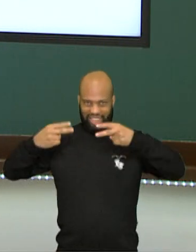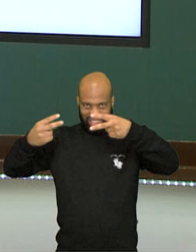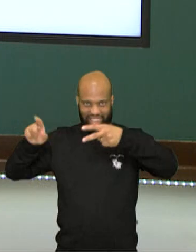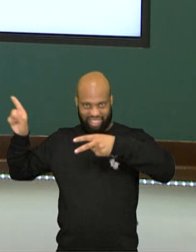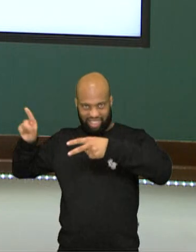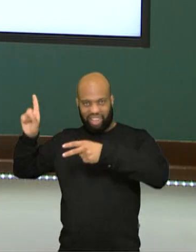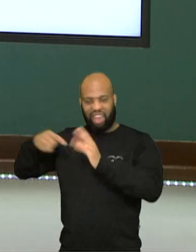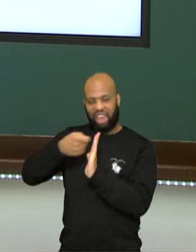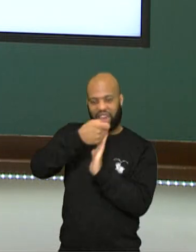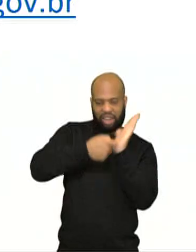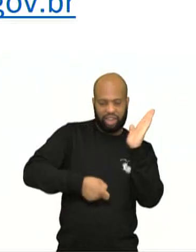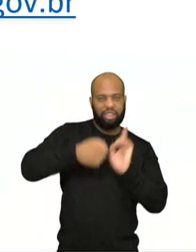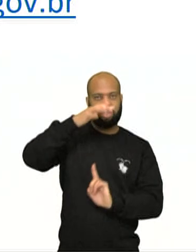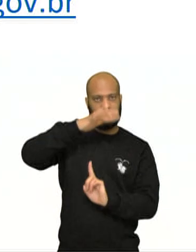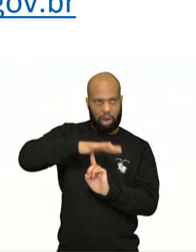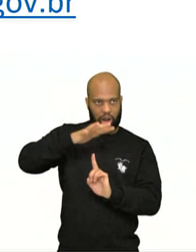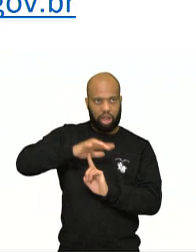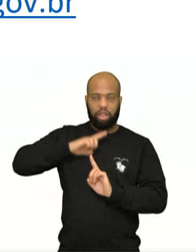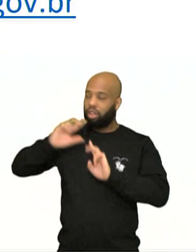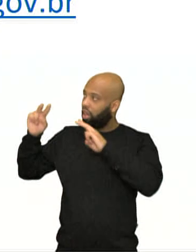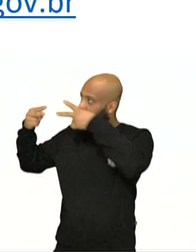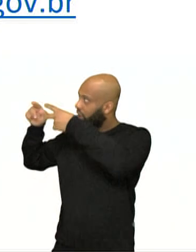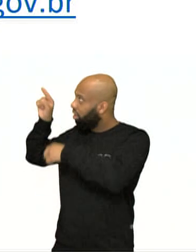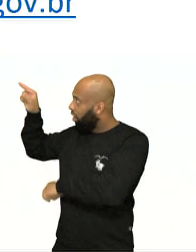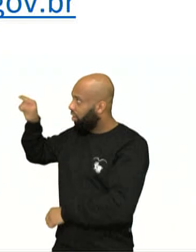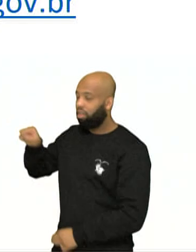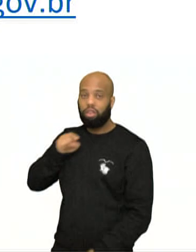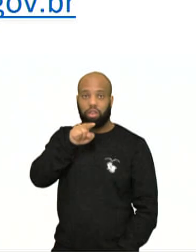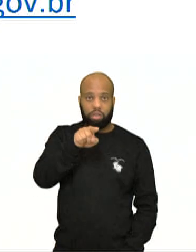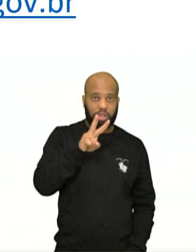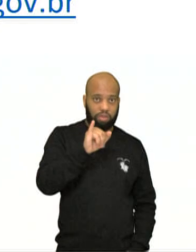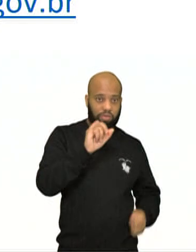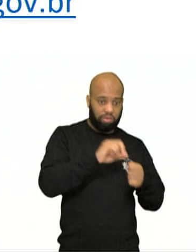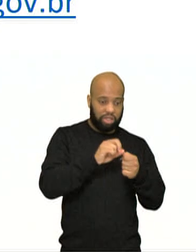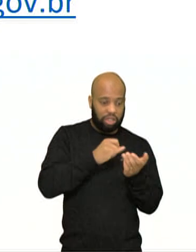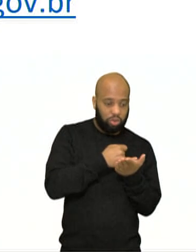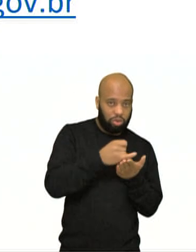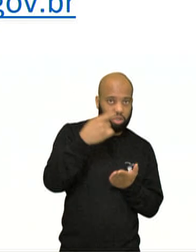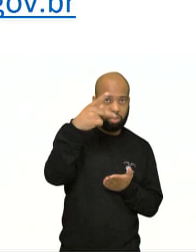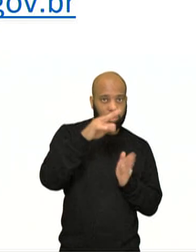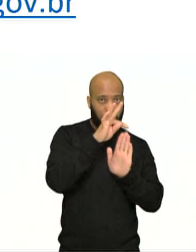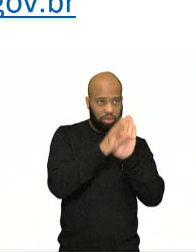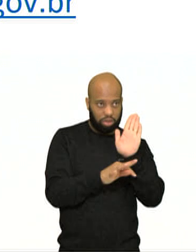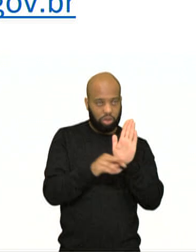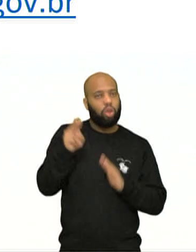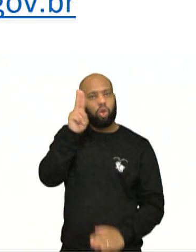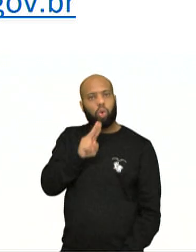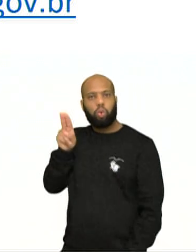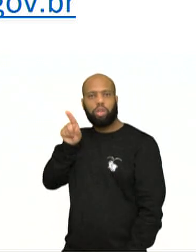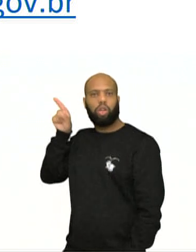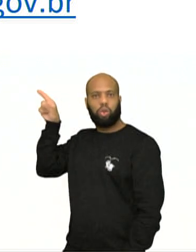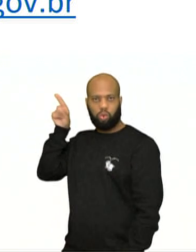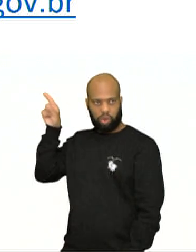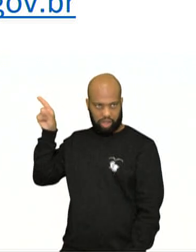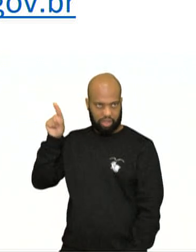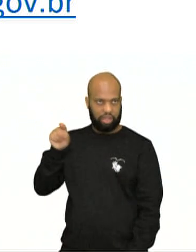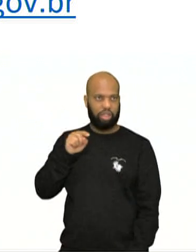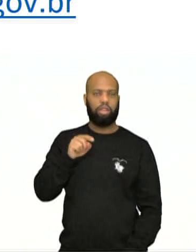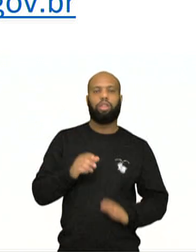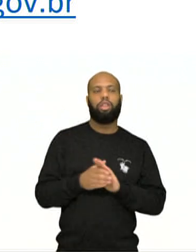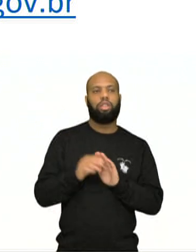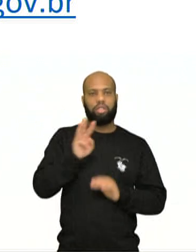Paraná, através do link, e realizar a introdução do seu artigo através da plataforma. Como deve ser essa